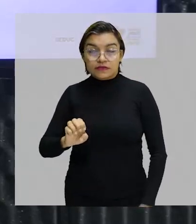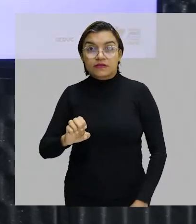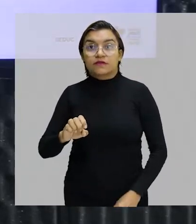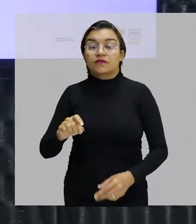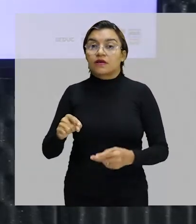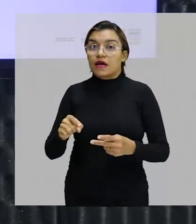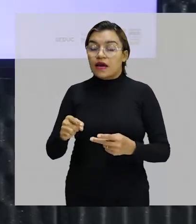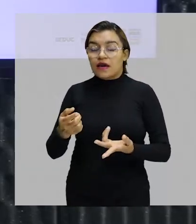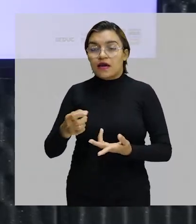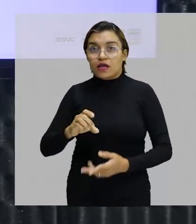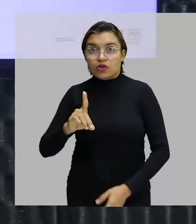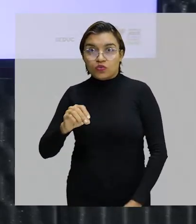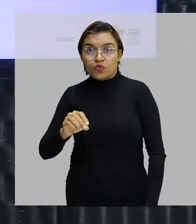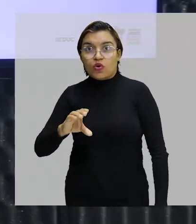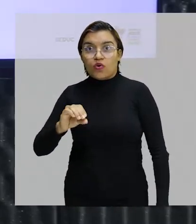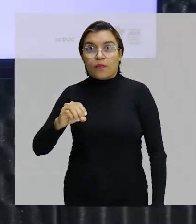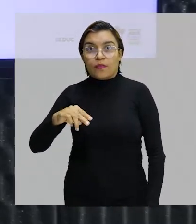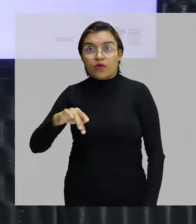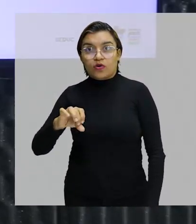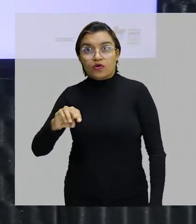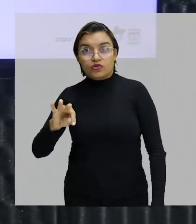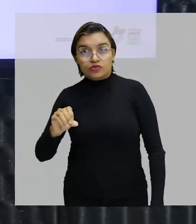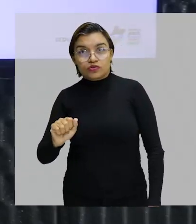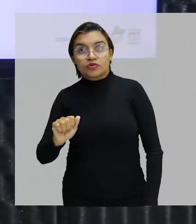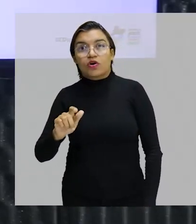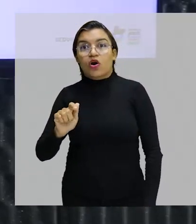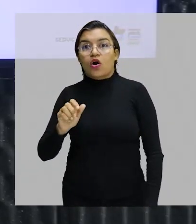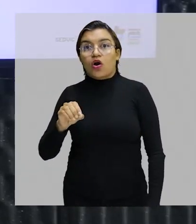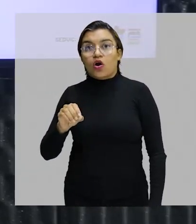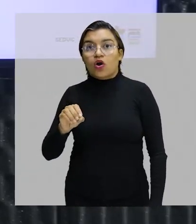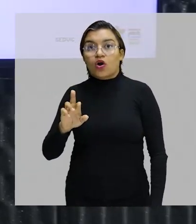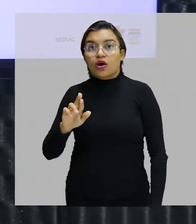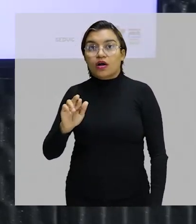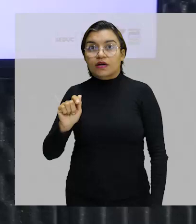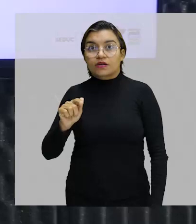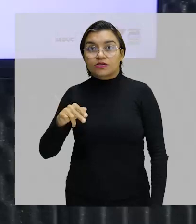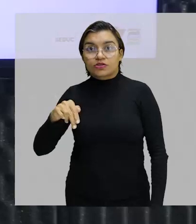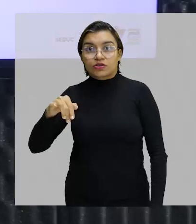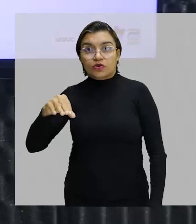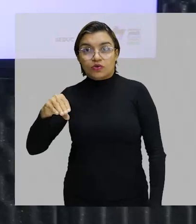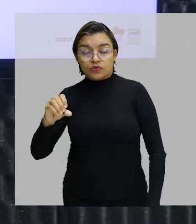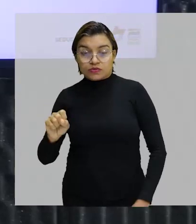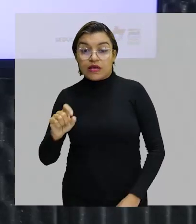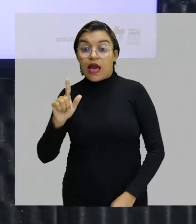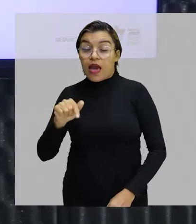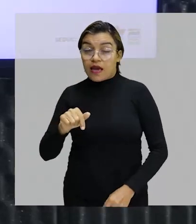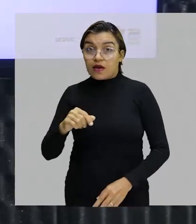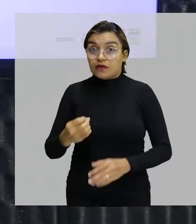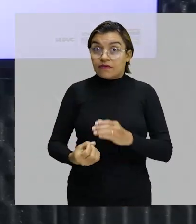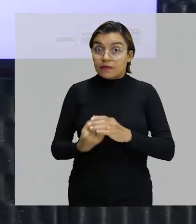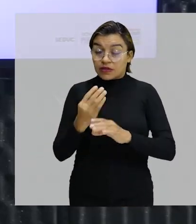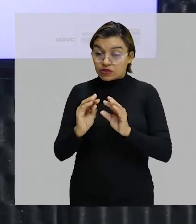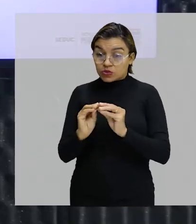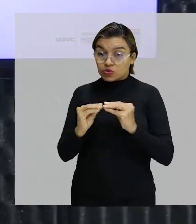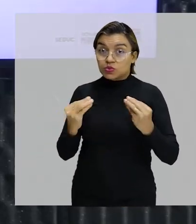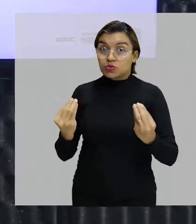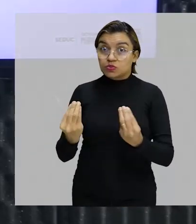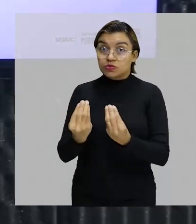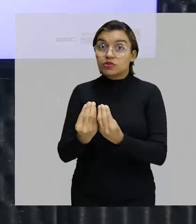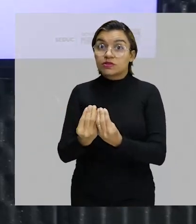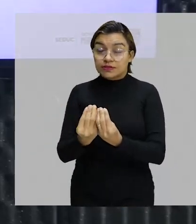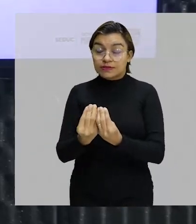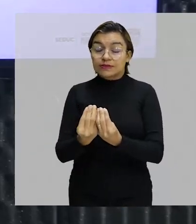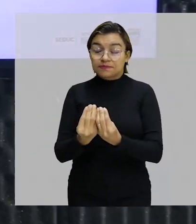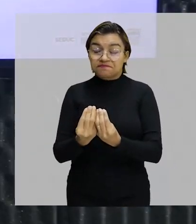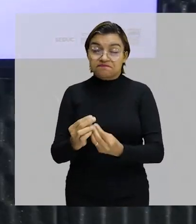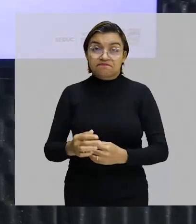A síntese quer dizer a produção, a fabricação, certo, de substâncias, no caso de compostos